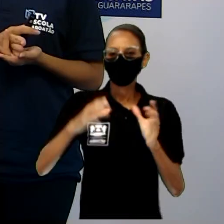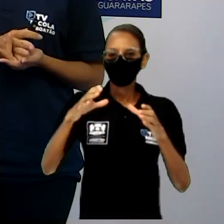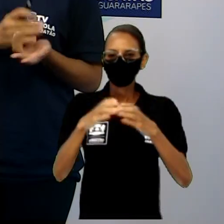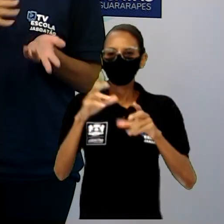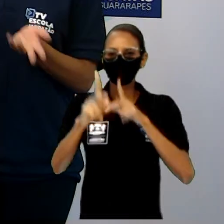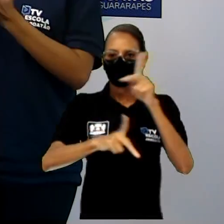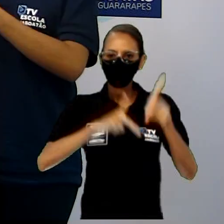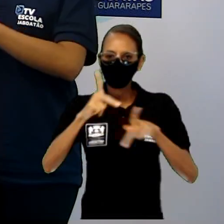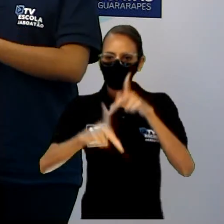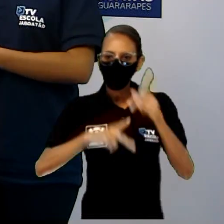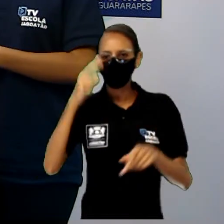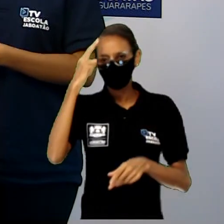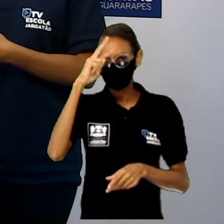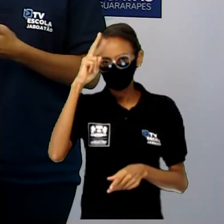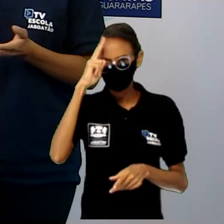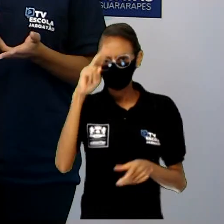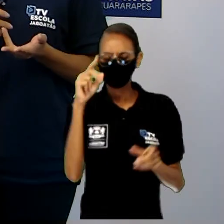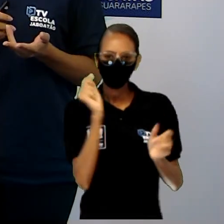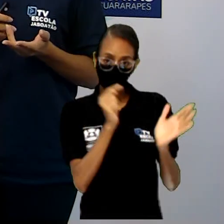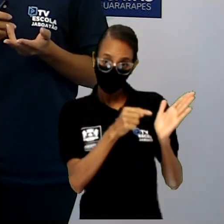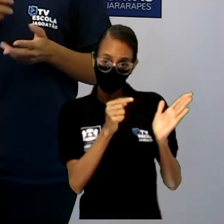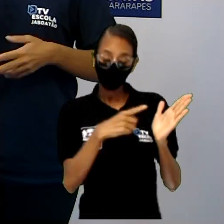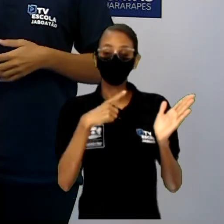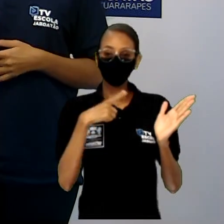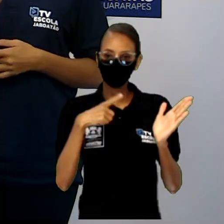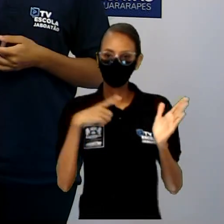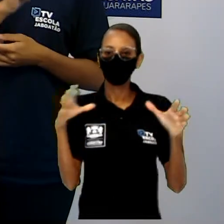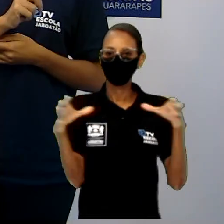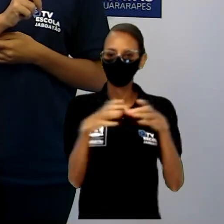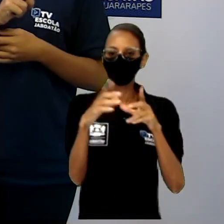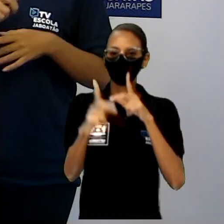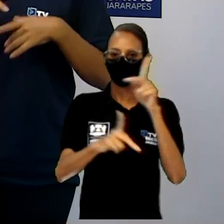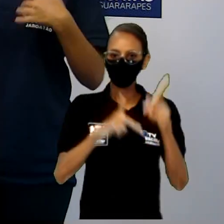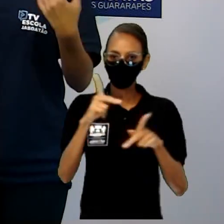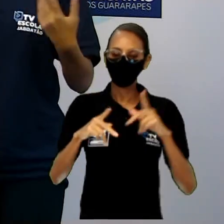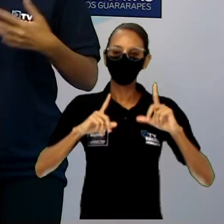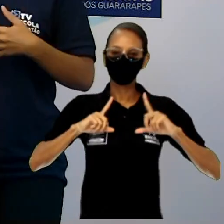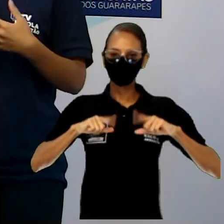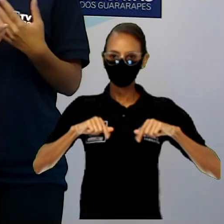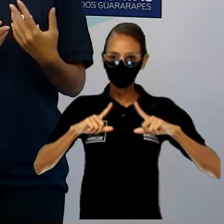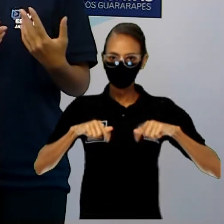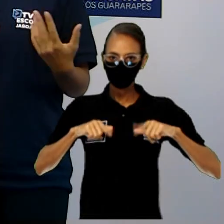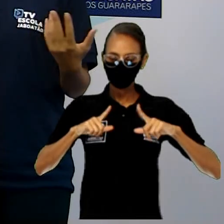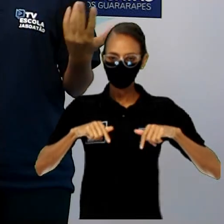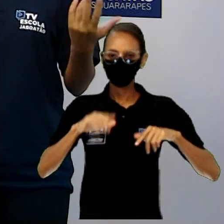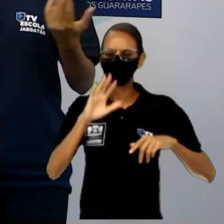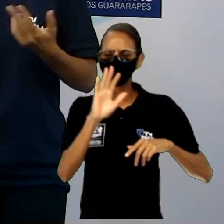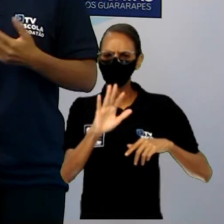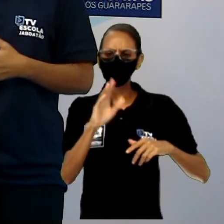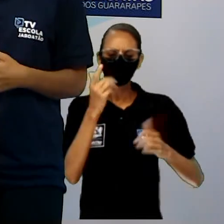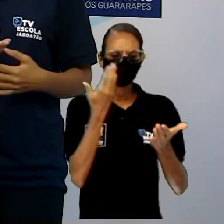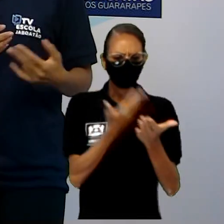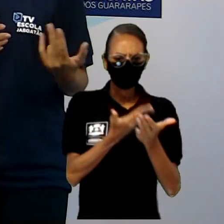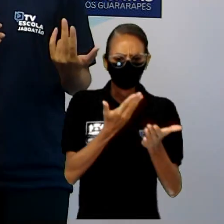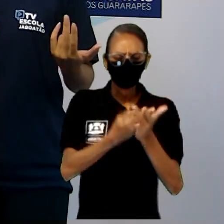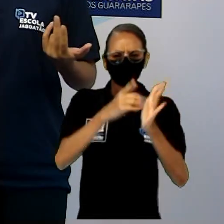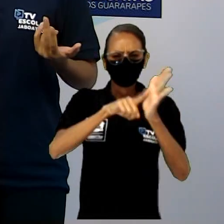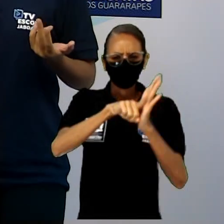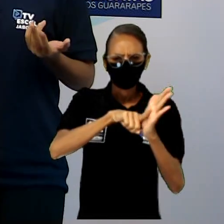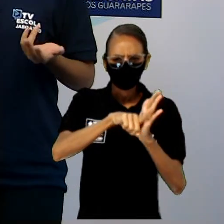dentre eles os hebreus, tá? Mas aí é importante ressaltar que esse trabalho sempre feito de maneira muito